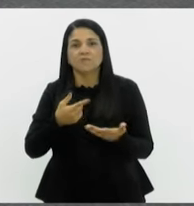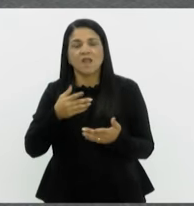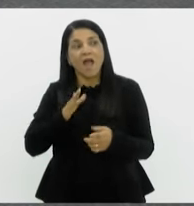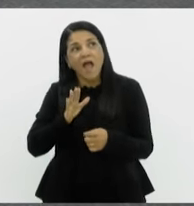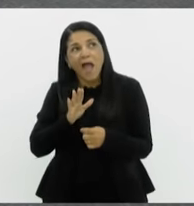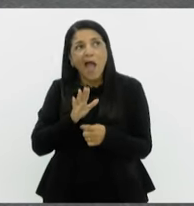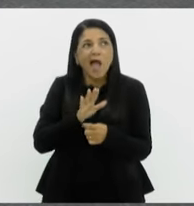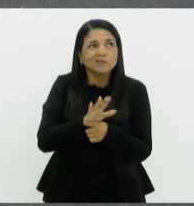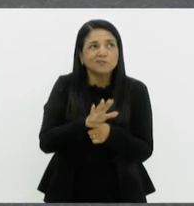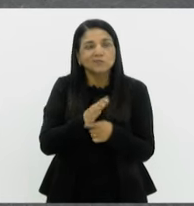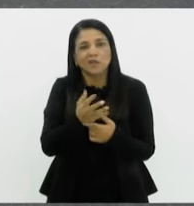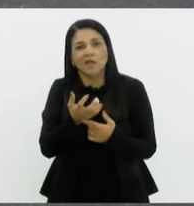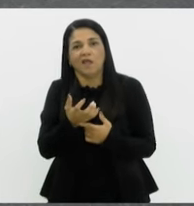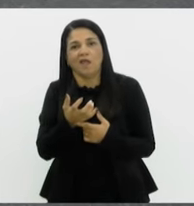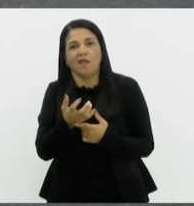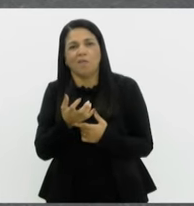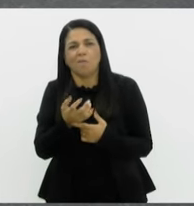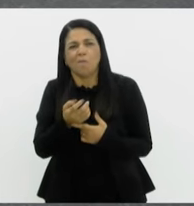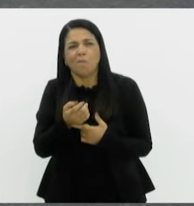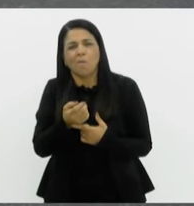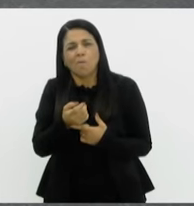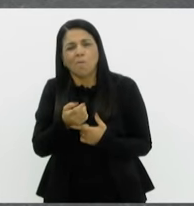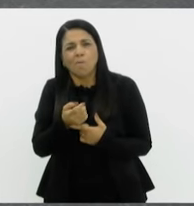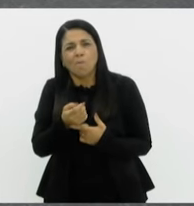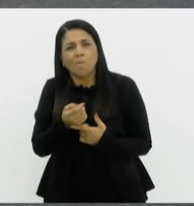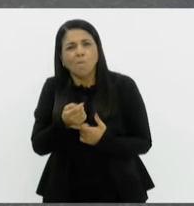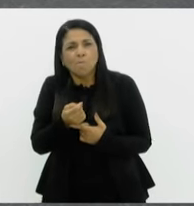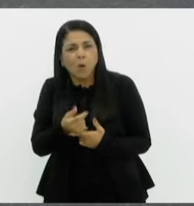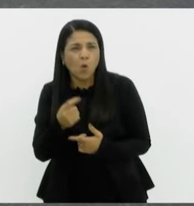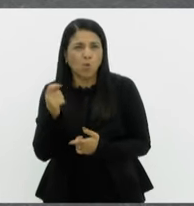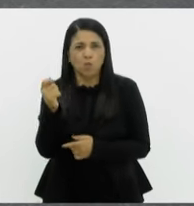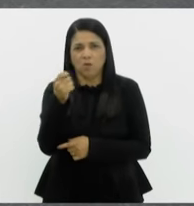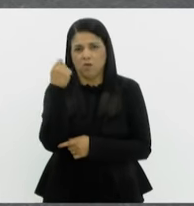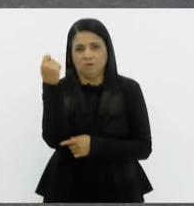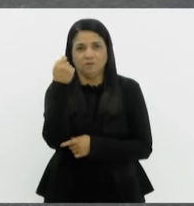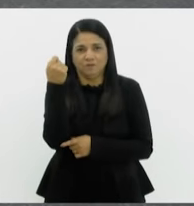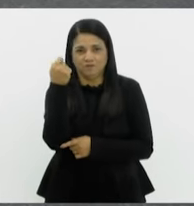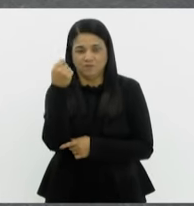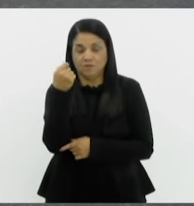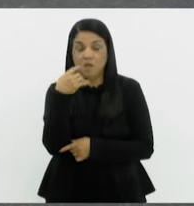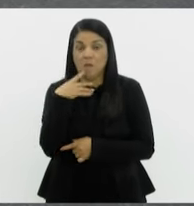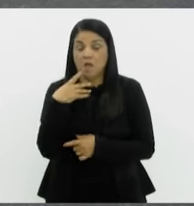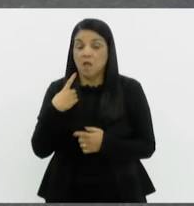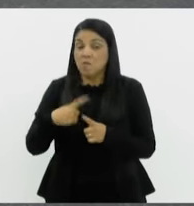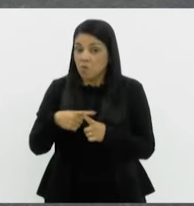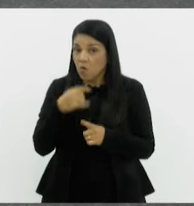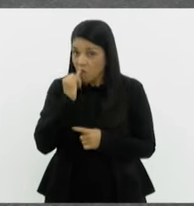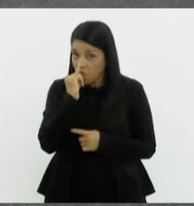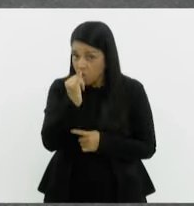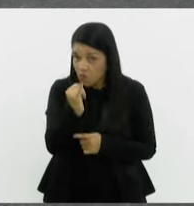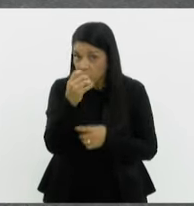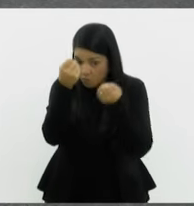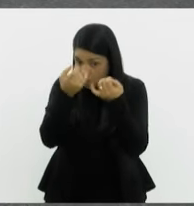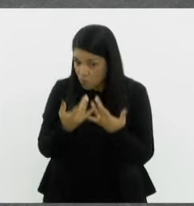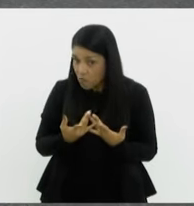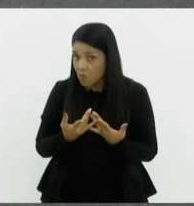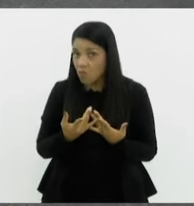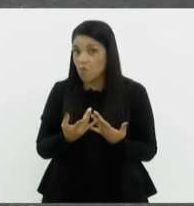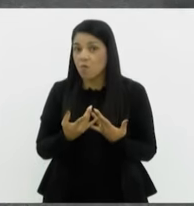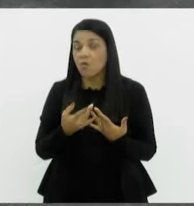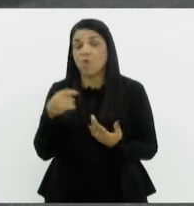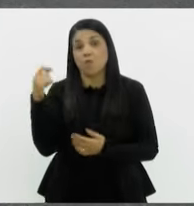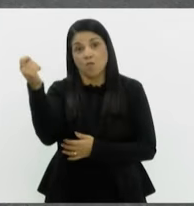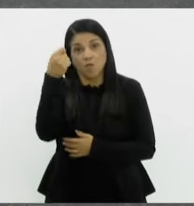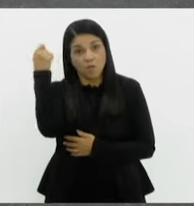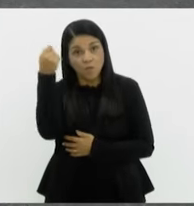ajudar tão pouco o Rio Grande do Sul. Por que eu falo isso, senhor presidente? Infelizmente, O Rio Grande